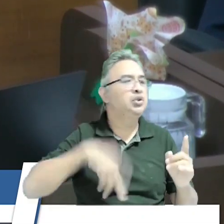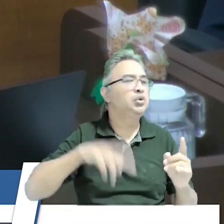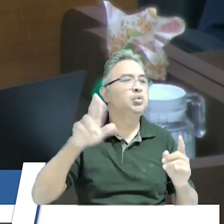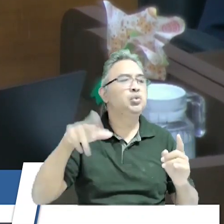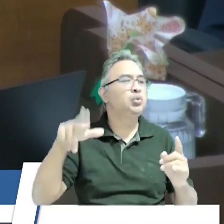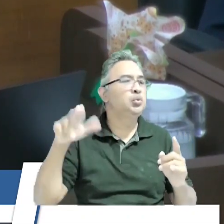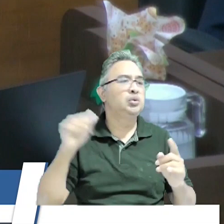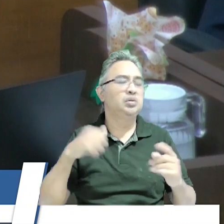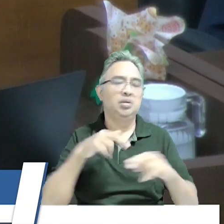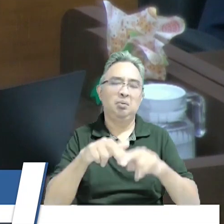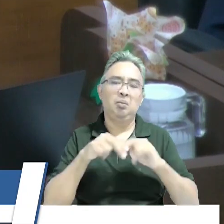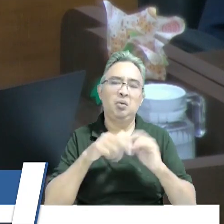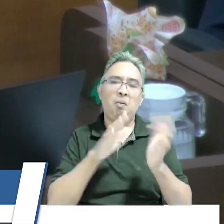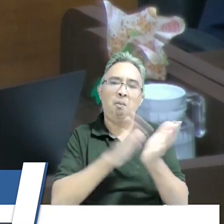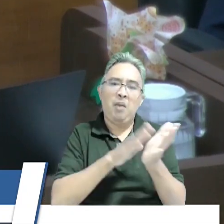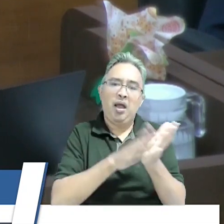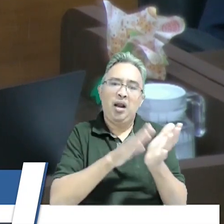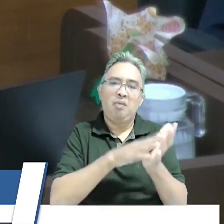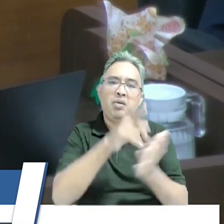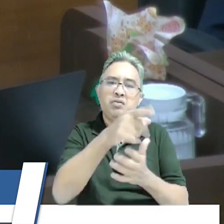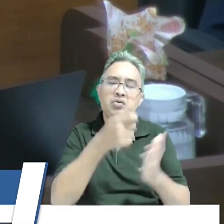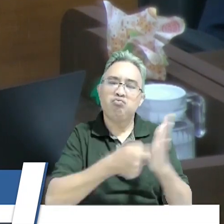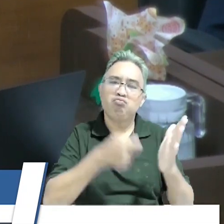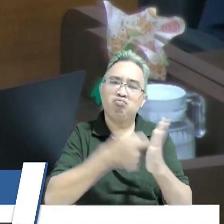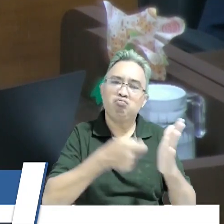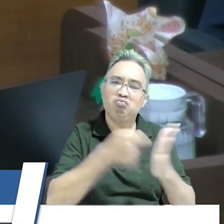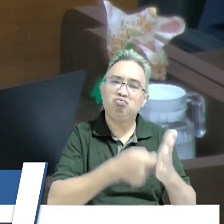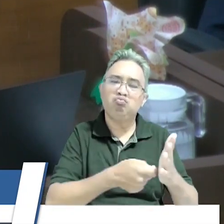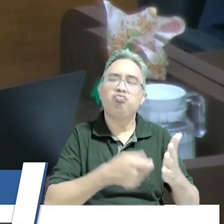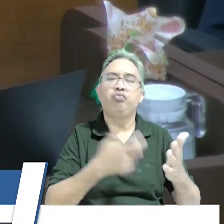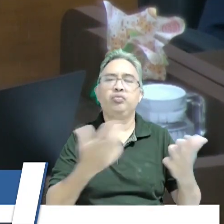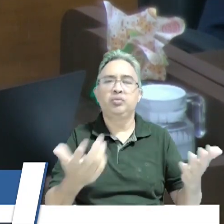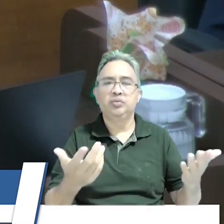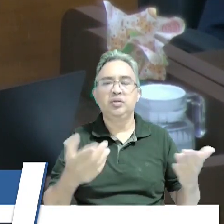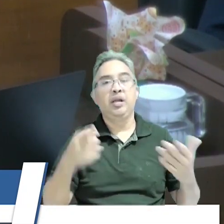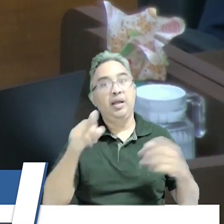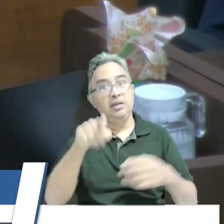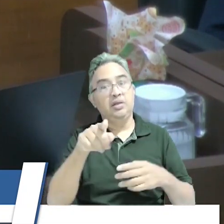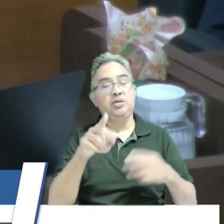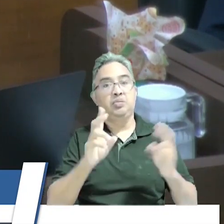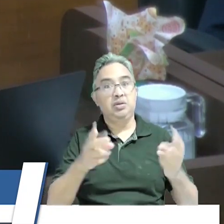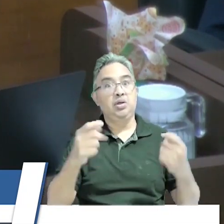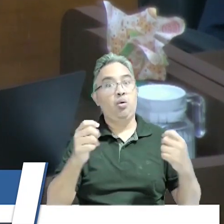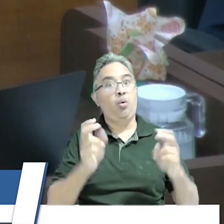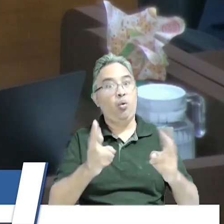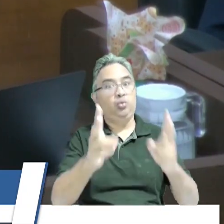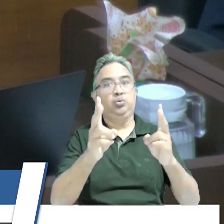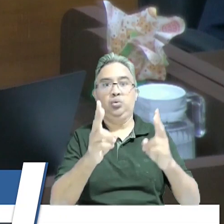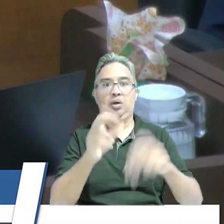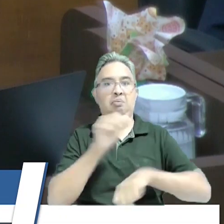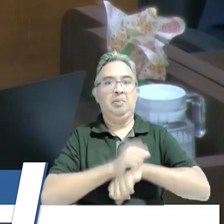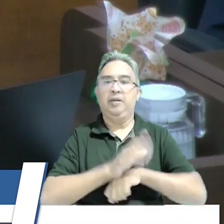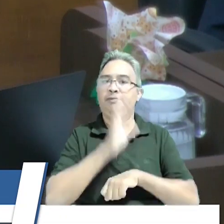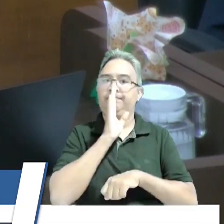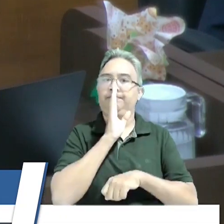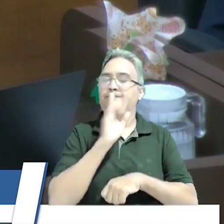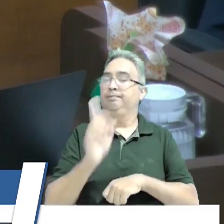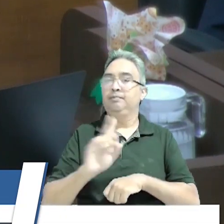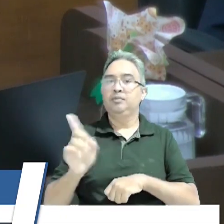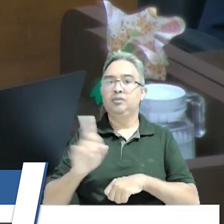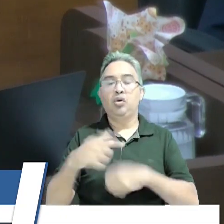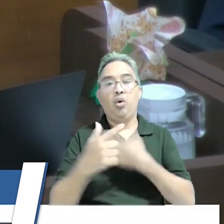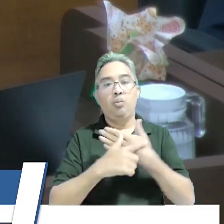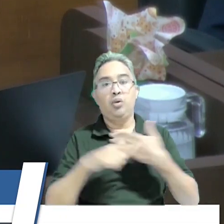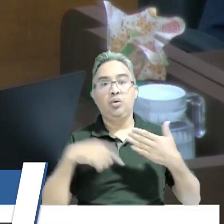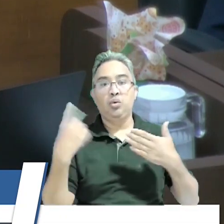sua persistência, pela sua perseverança, e é isso que a gente tem que fazer, nós não podemos desistir. Nosso papel aqui é indicar, é